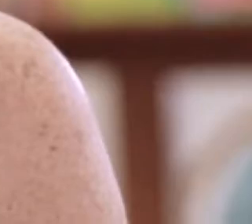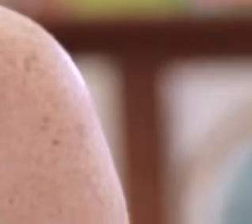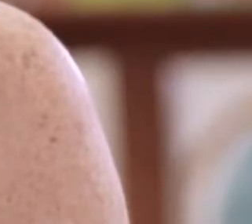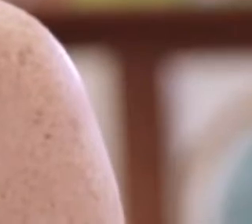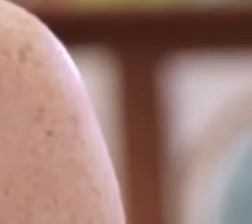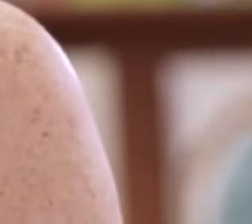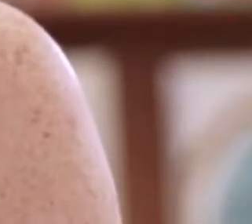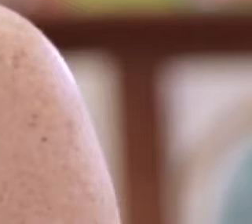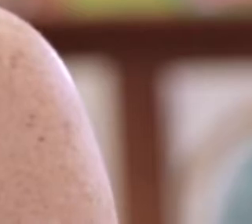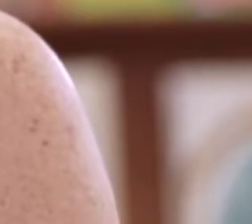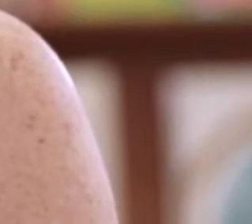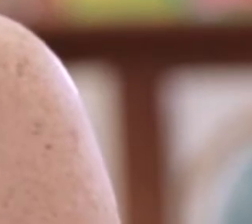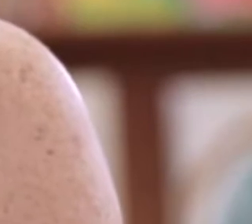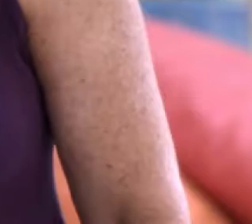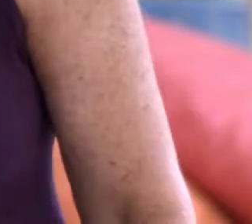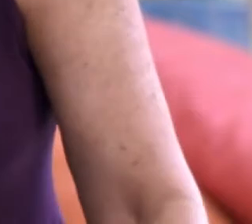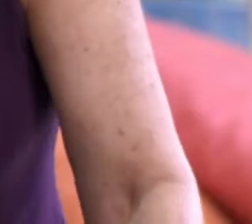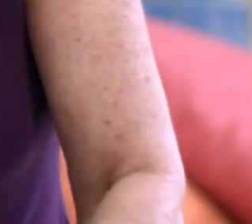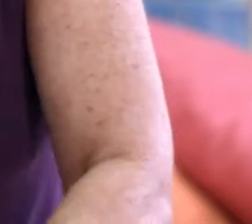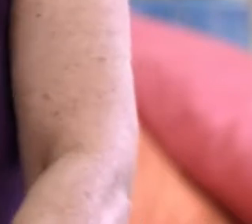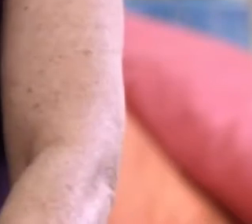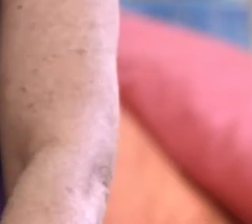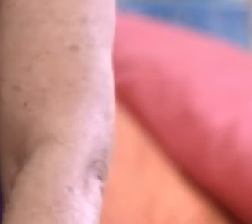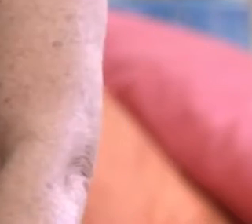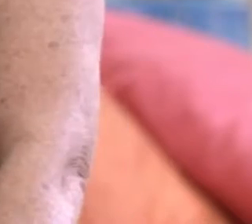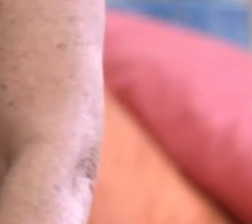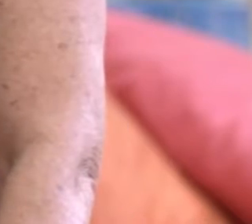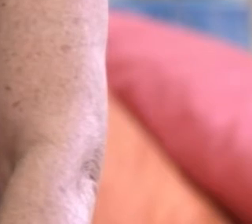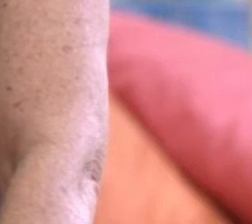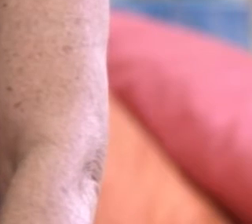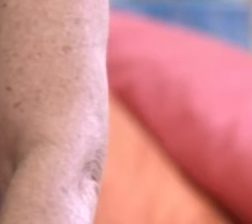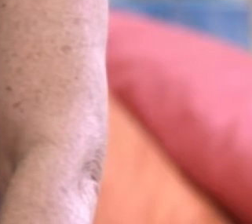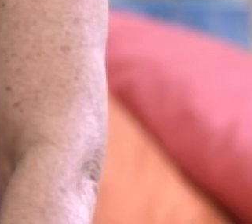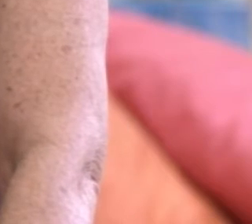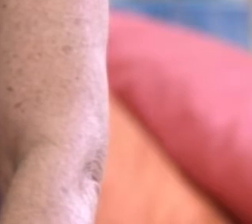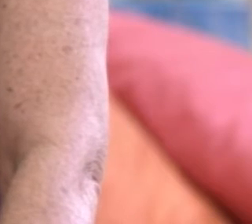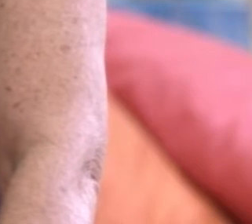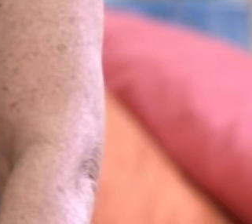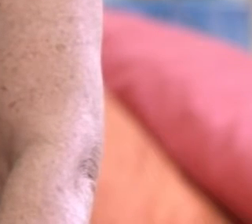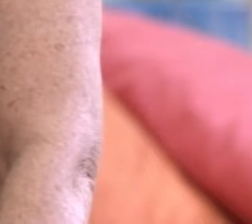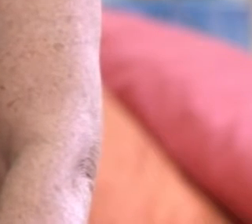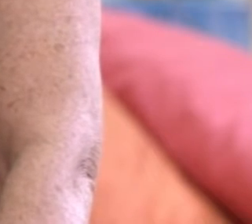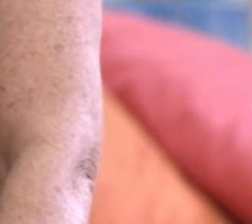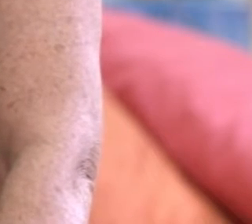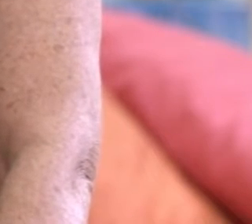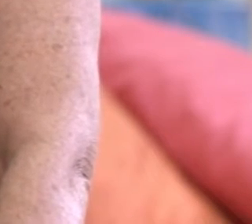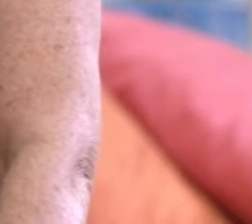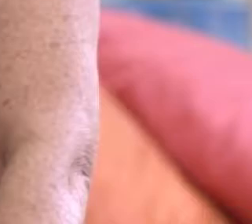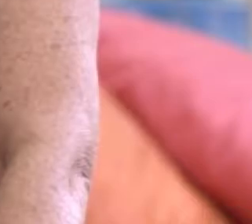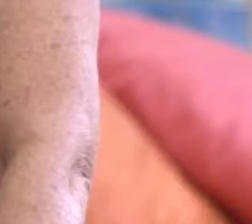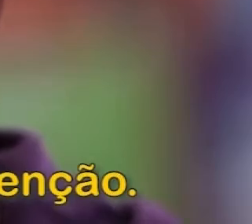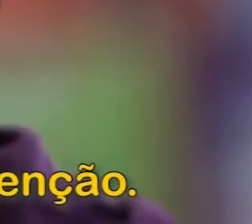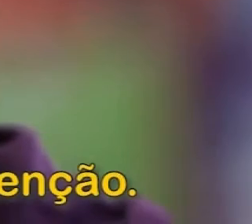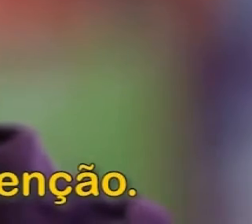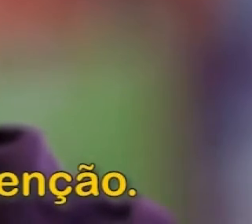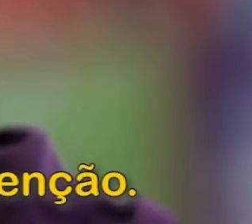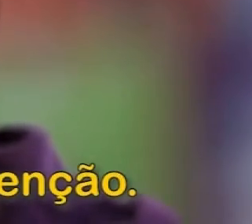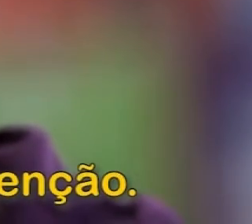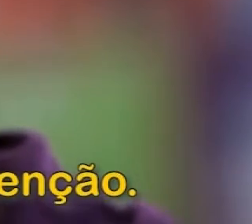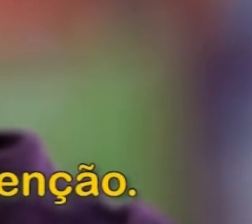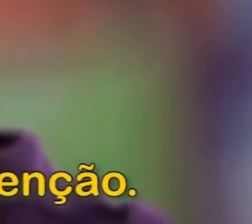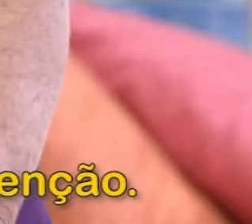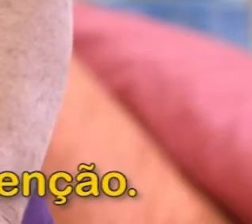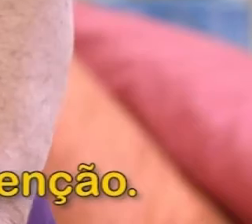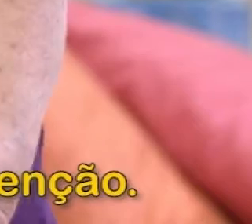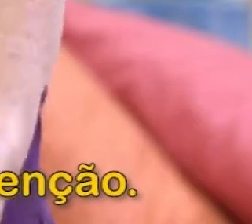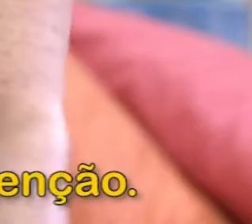gente. Eles vão nos conquistando, sabe? A criança dentro de um lar acolhedor, ela desenvolve mais integralmente. E na família ela